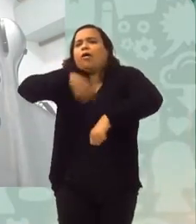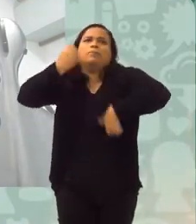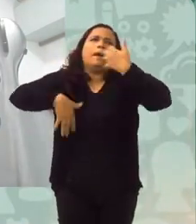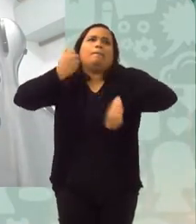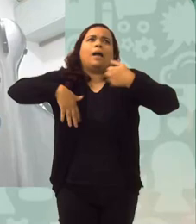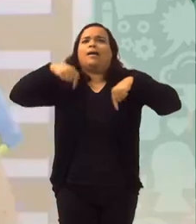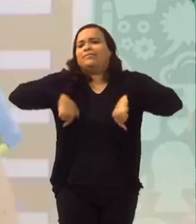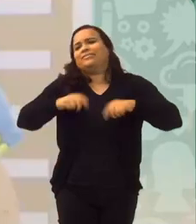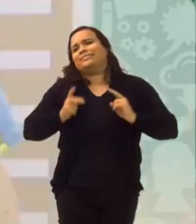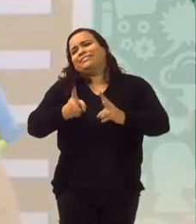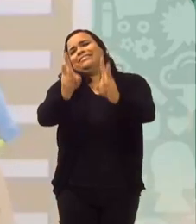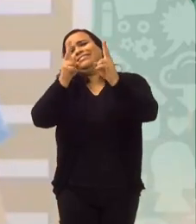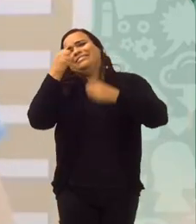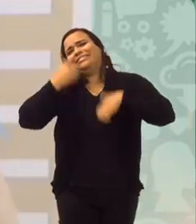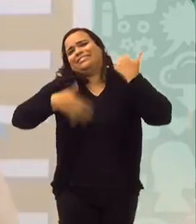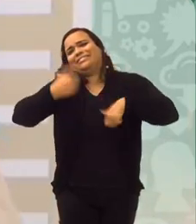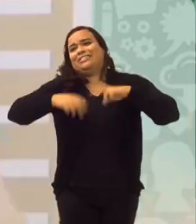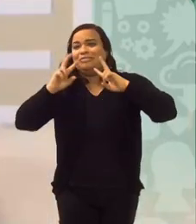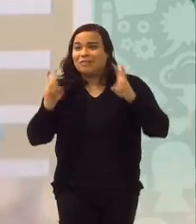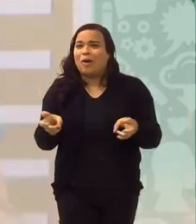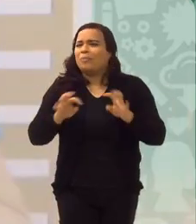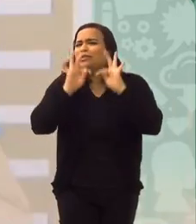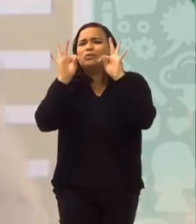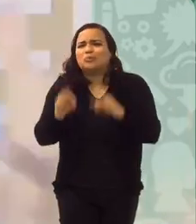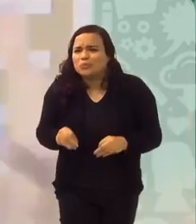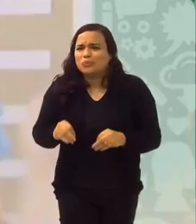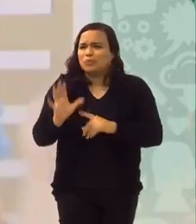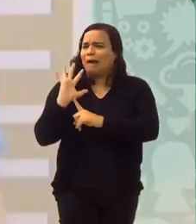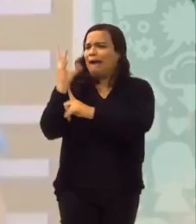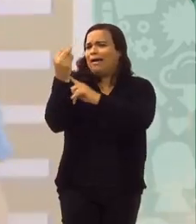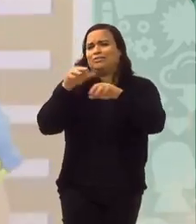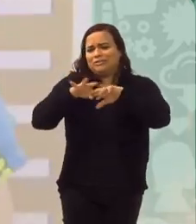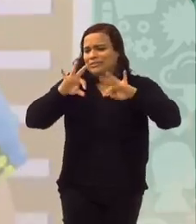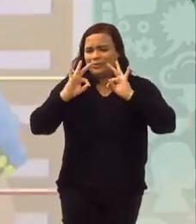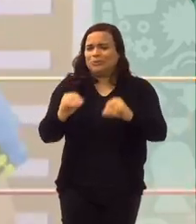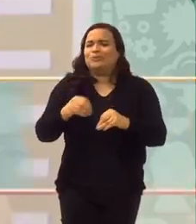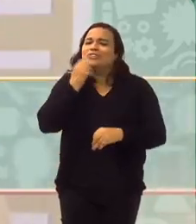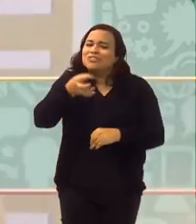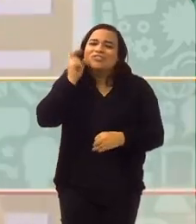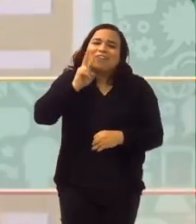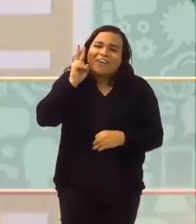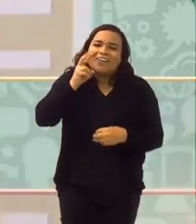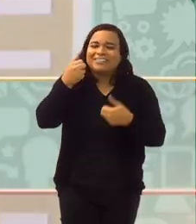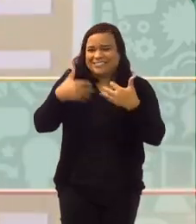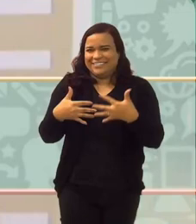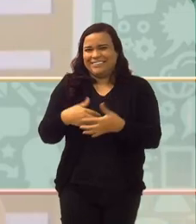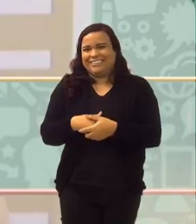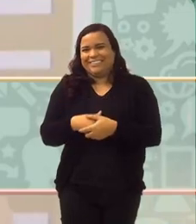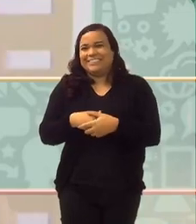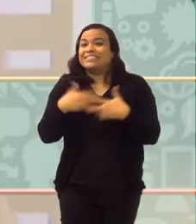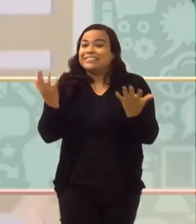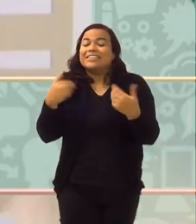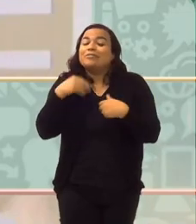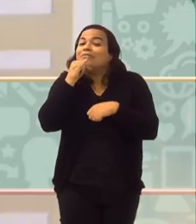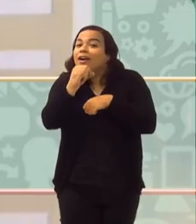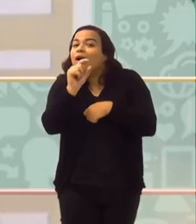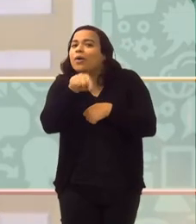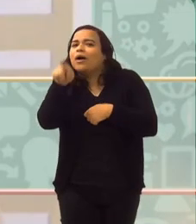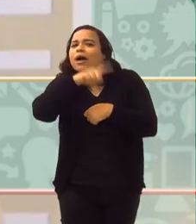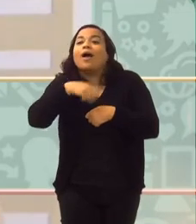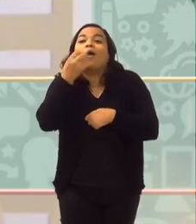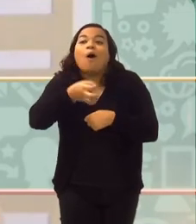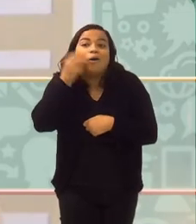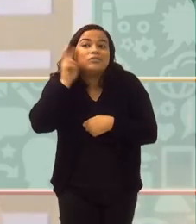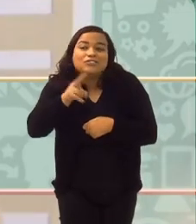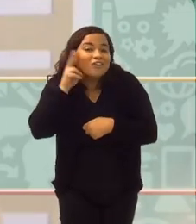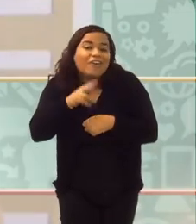obrigada pelo convite, eu adorei. A gente poderia ficar aqui horas e horas e horas falando sobre a arte da narrativa, sobre as artes.